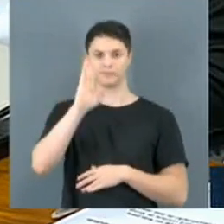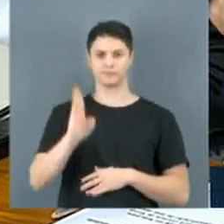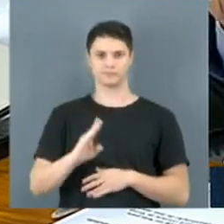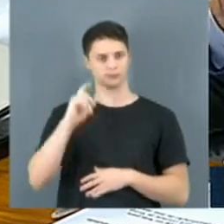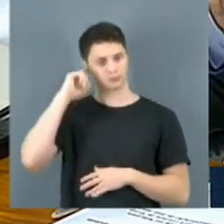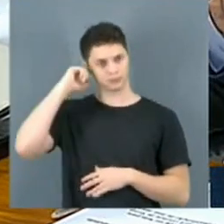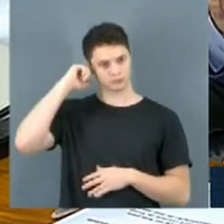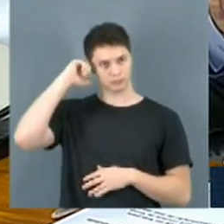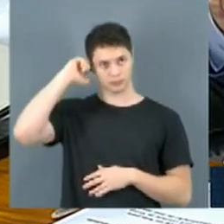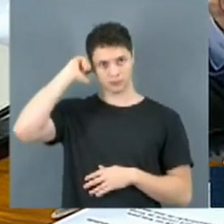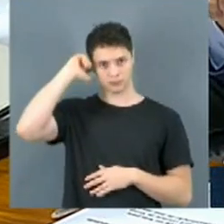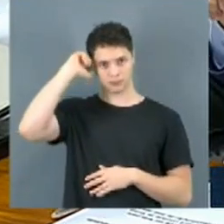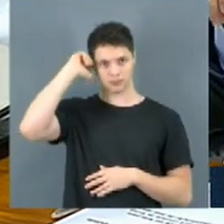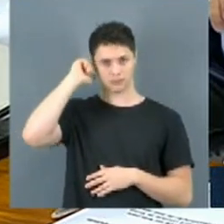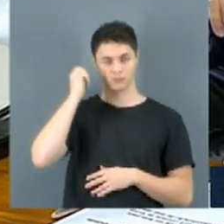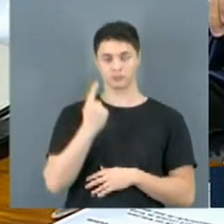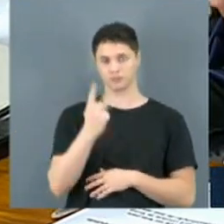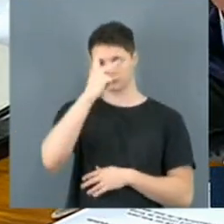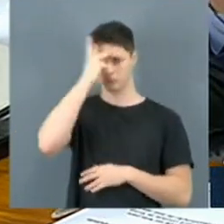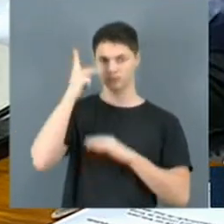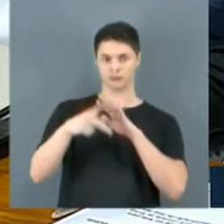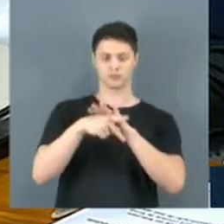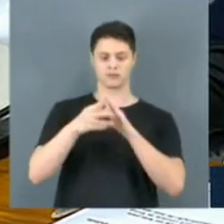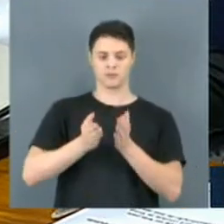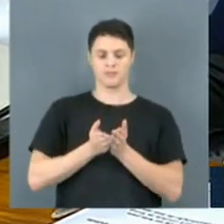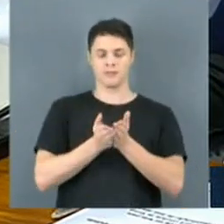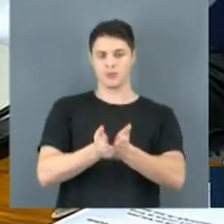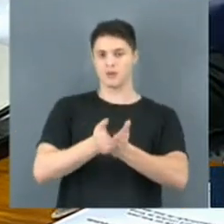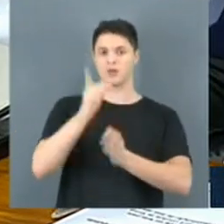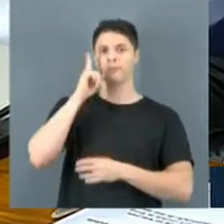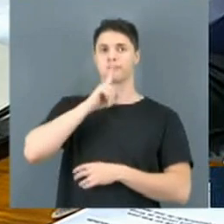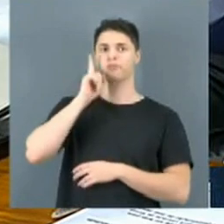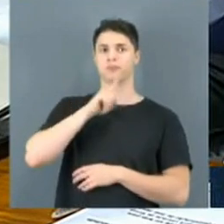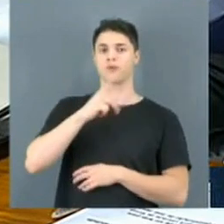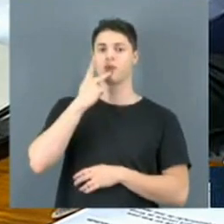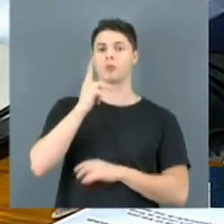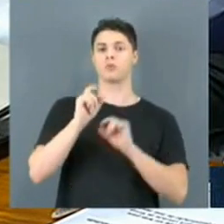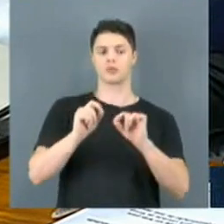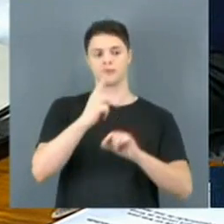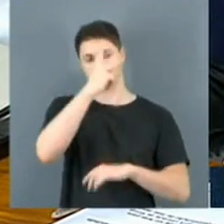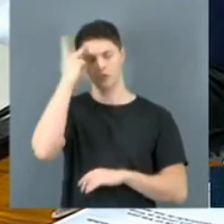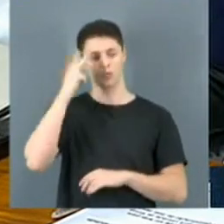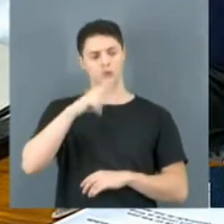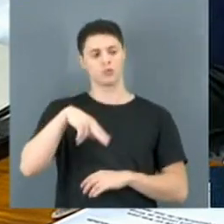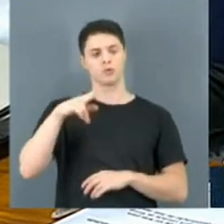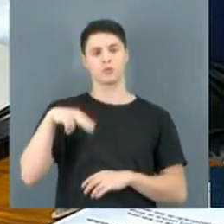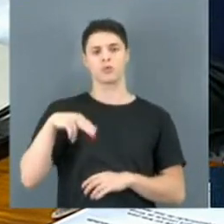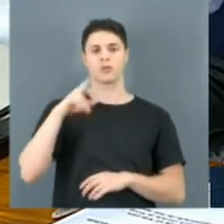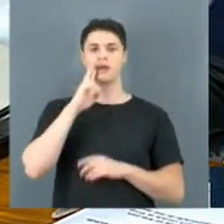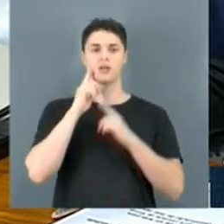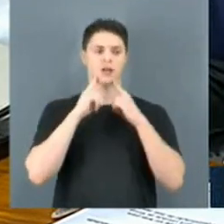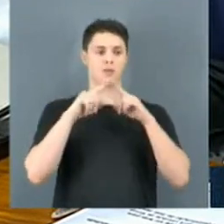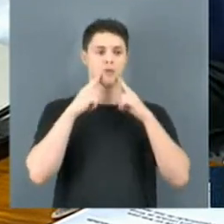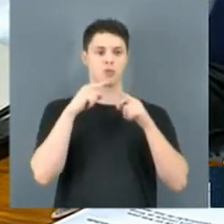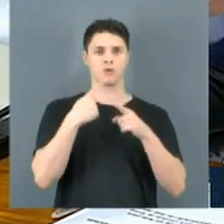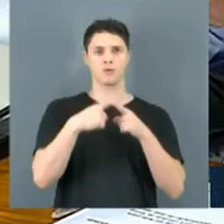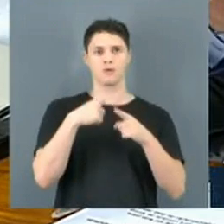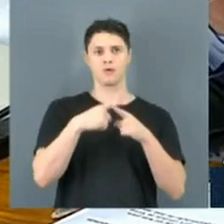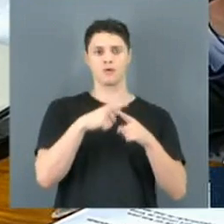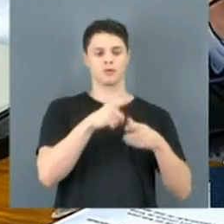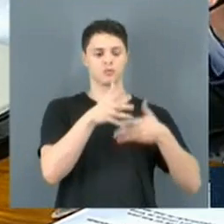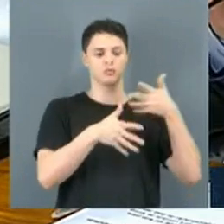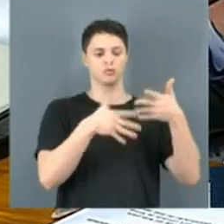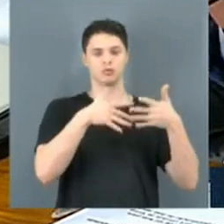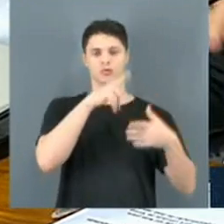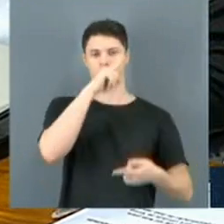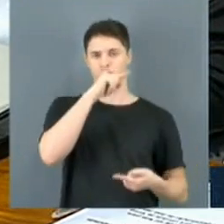Um membro da Marinha Americana disse certa vez que ninguém nunca reclamou de um discurso por ele ter sido curto demais. Então eu vou ser breve.